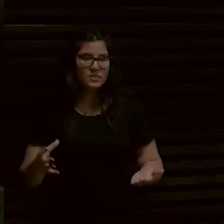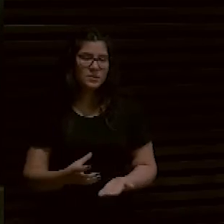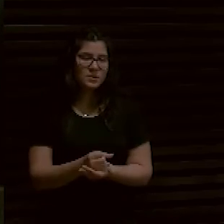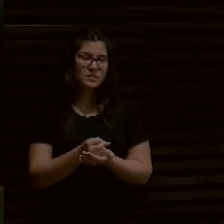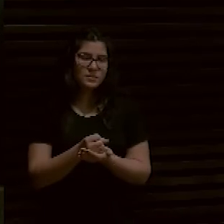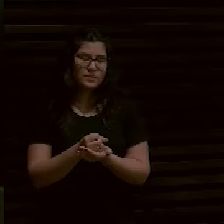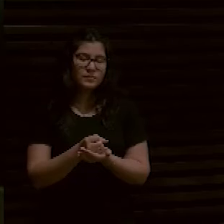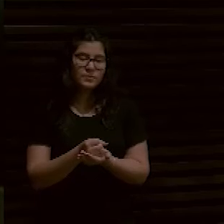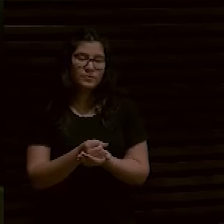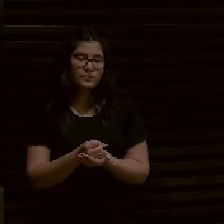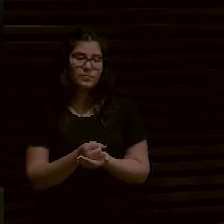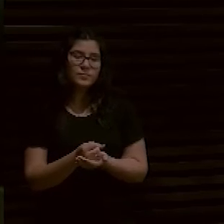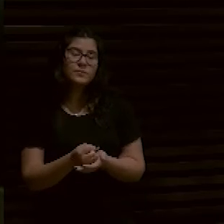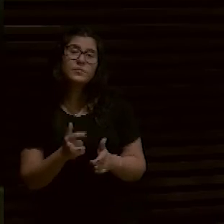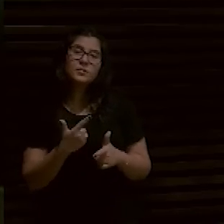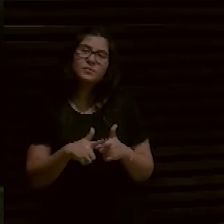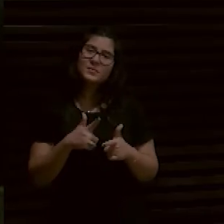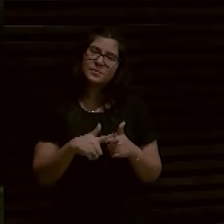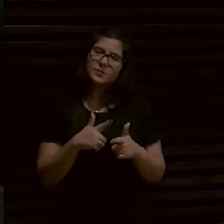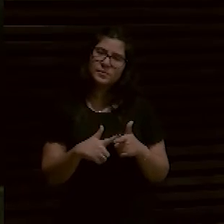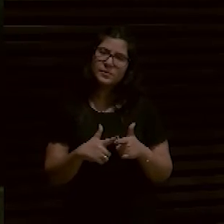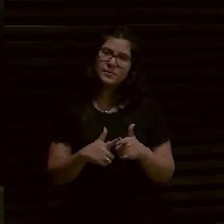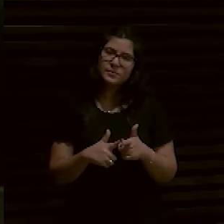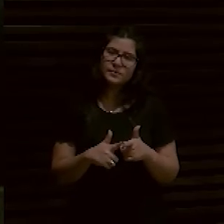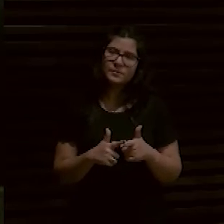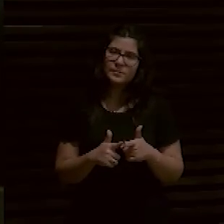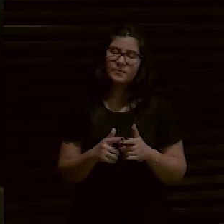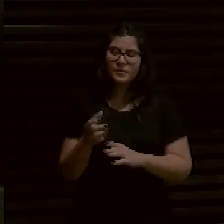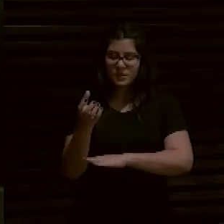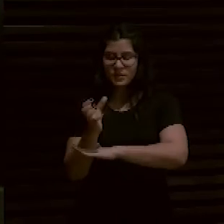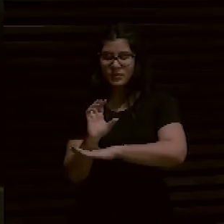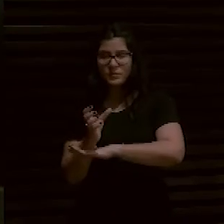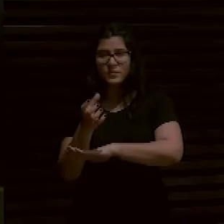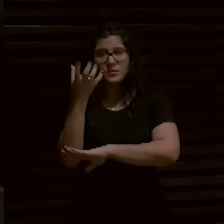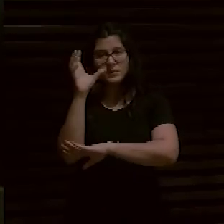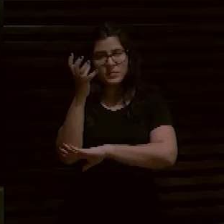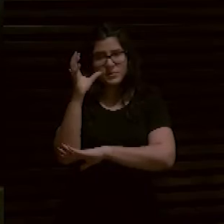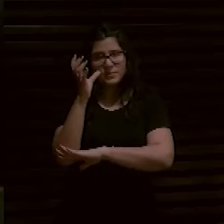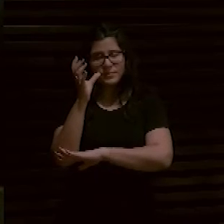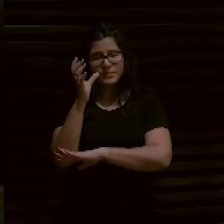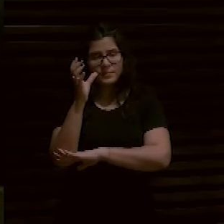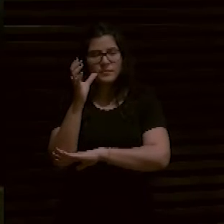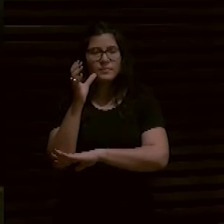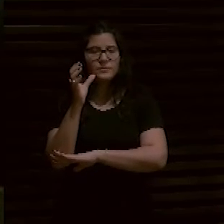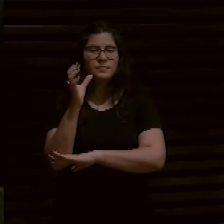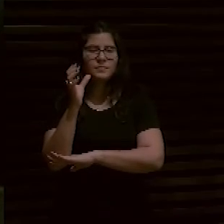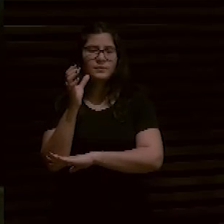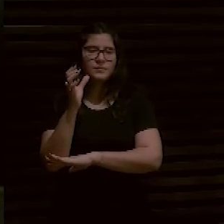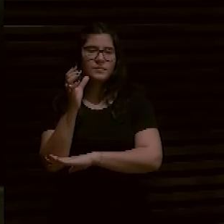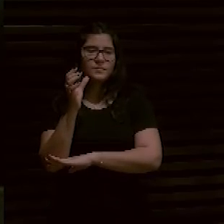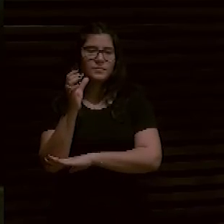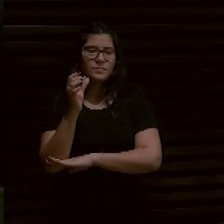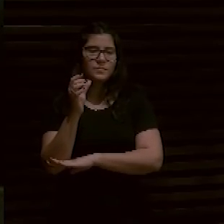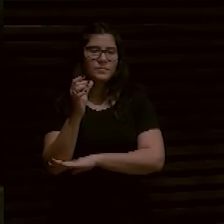Meus irmãos, o problema todo entre arbusto e árvore se